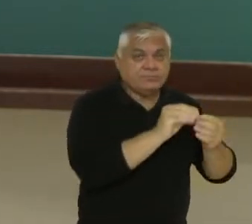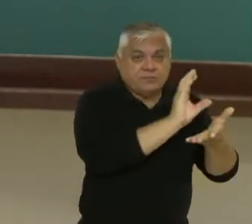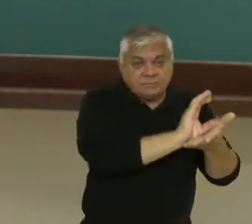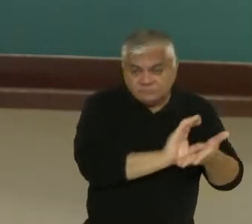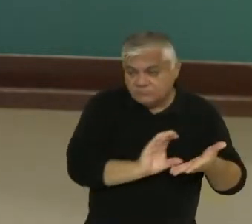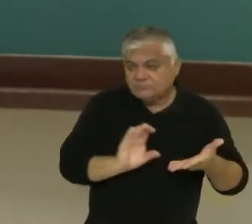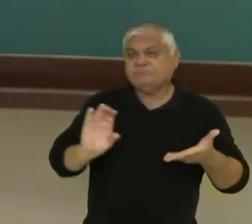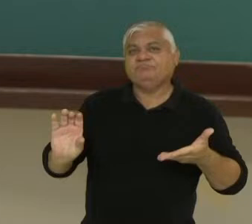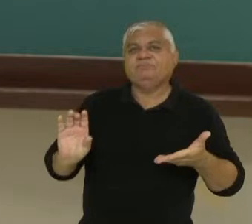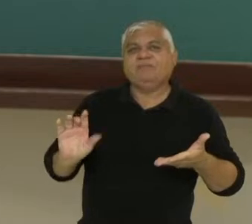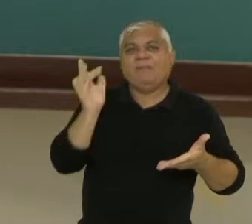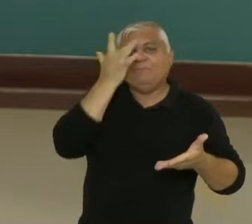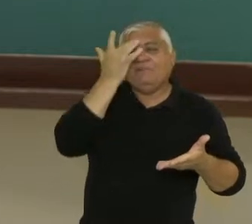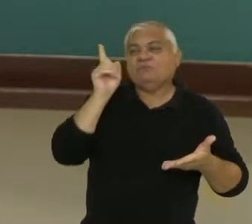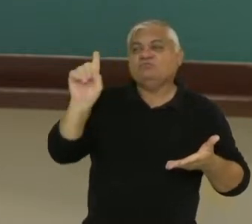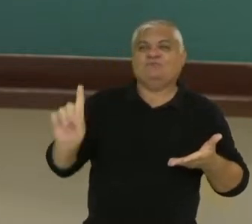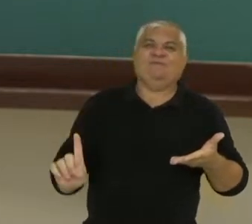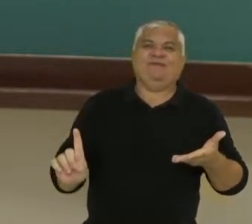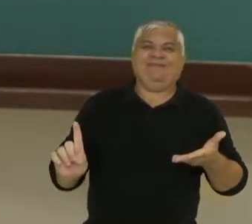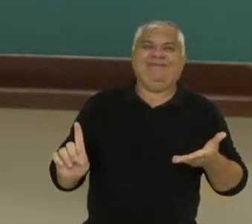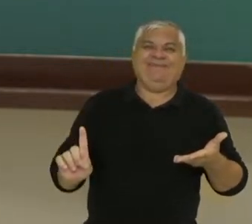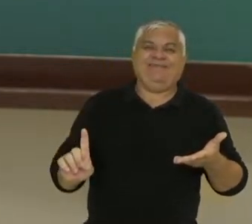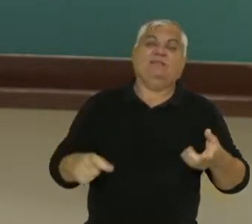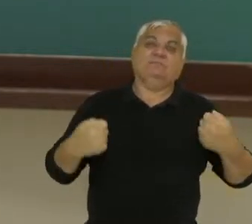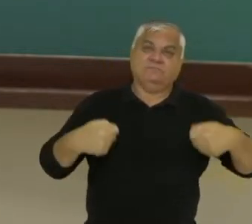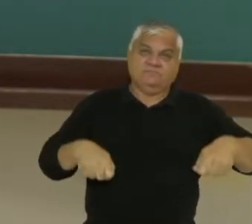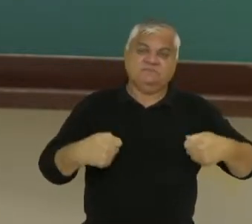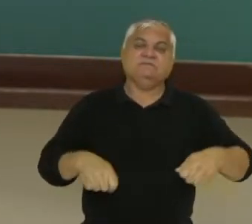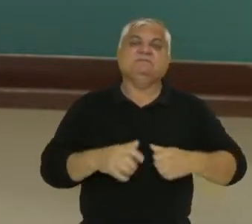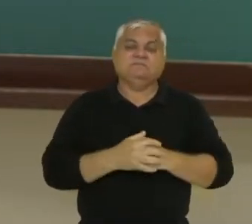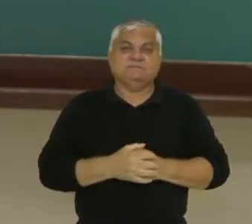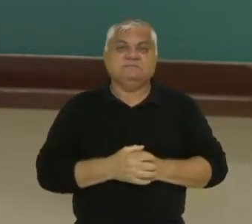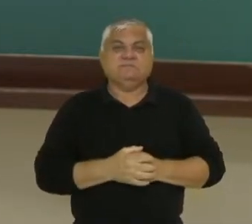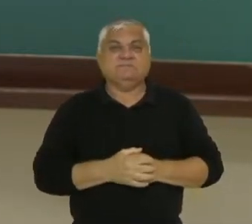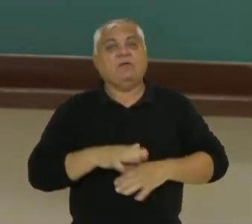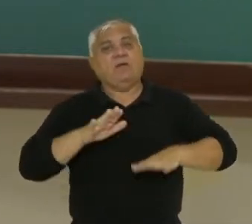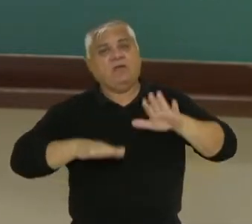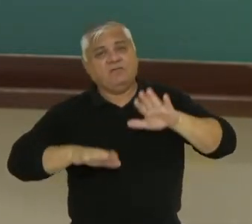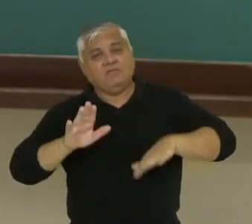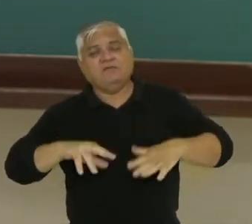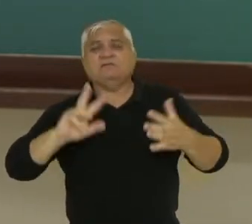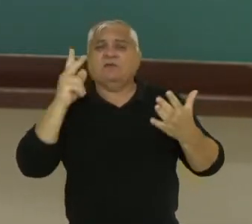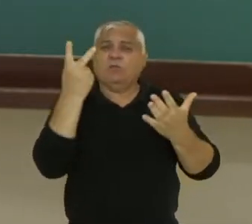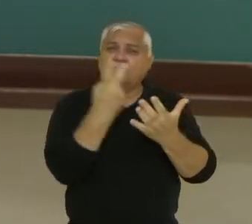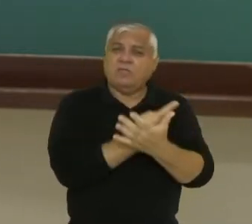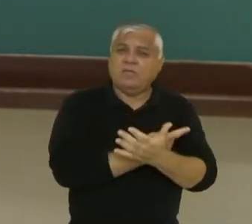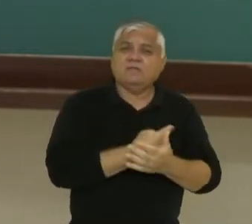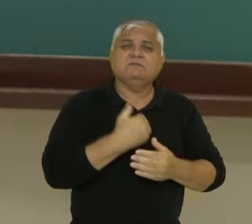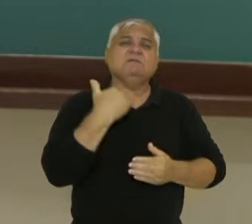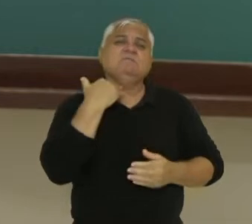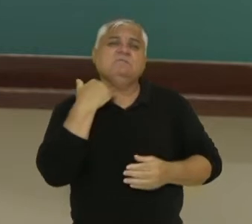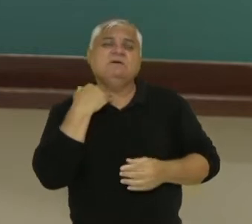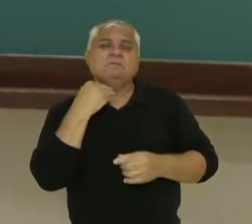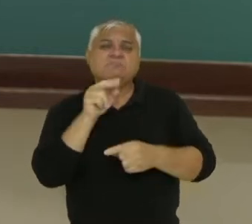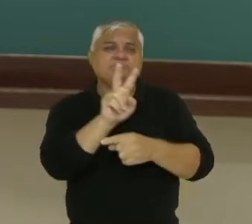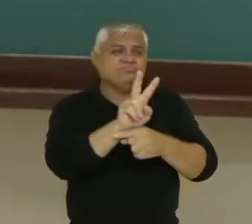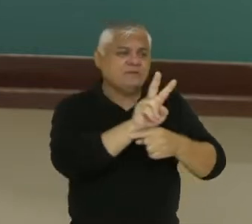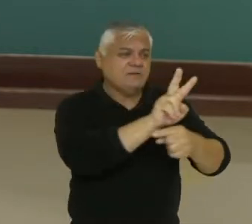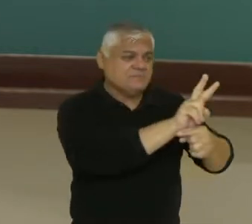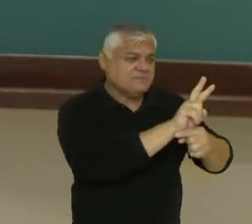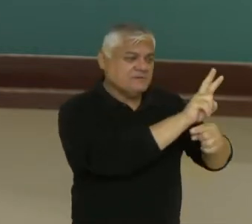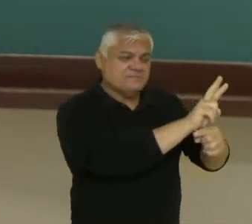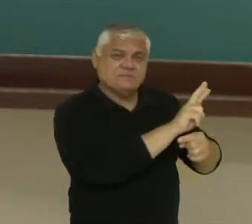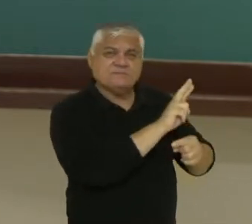as suas necessidades, né? E essas necessidades às vezes só acontecem, um banco vai emprestando do outro, que são os